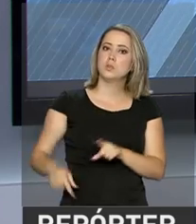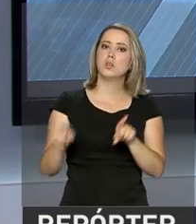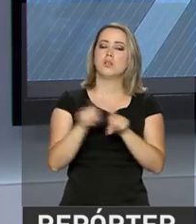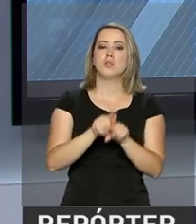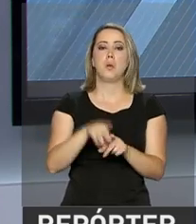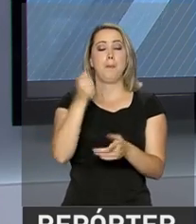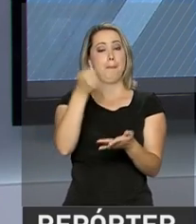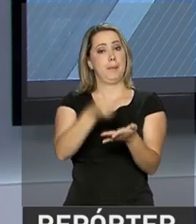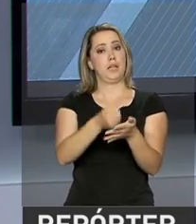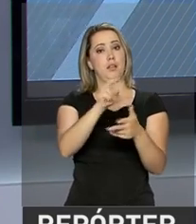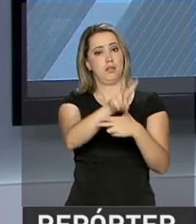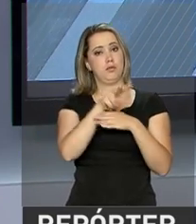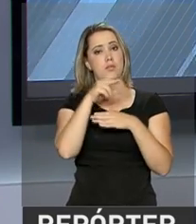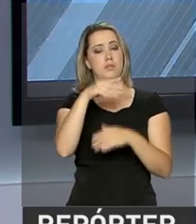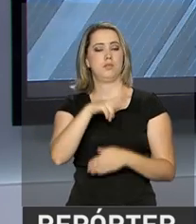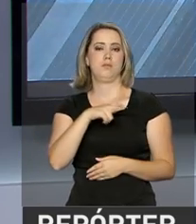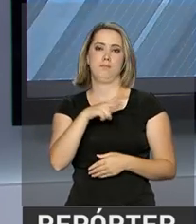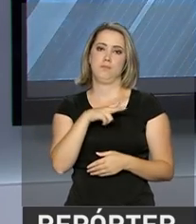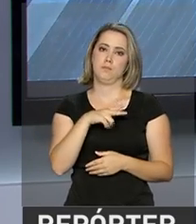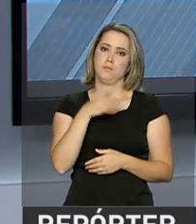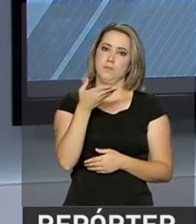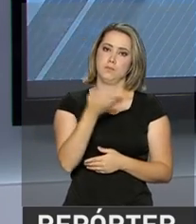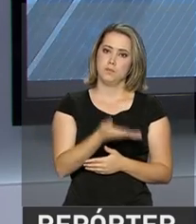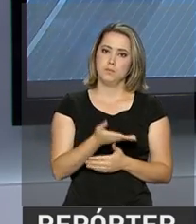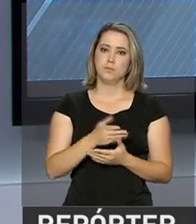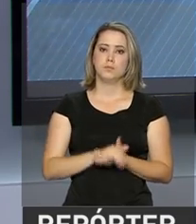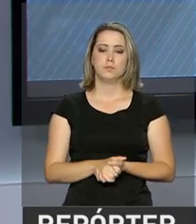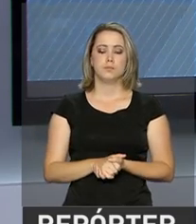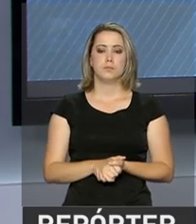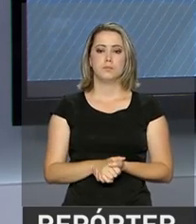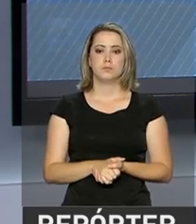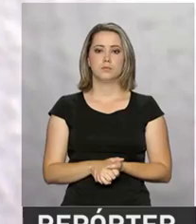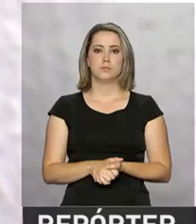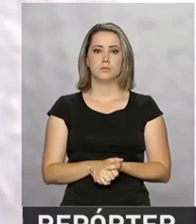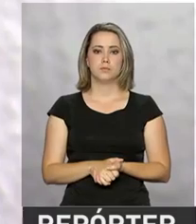também para financiamentos em instituições privadas.